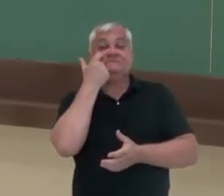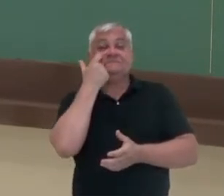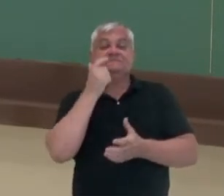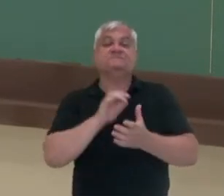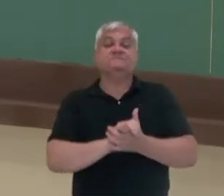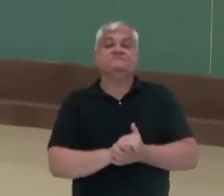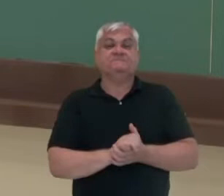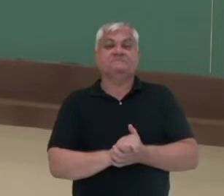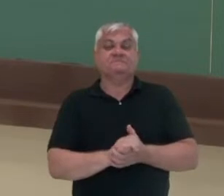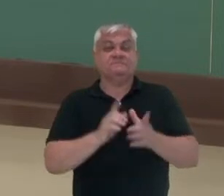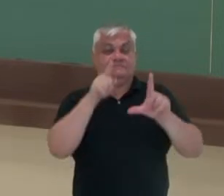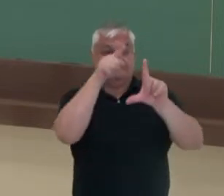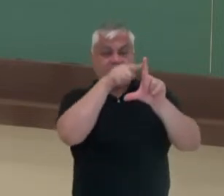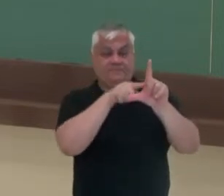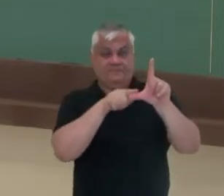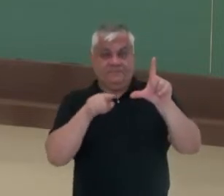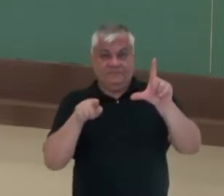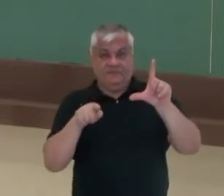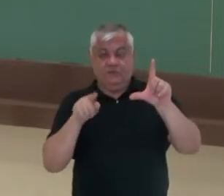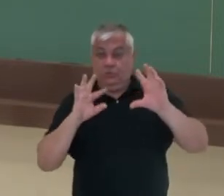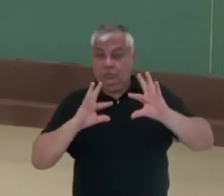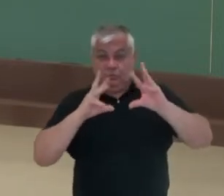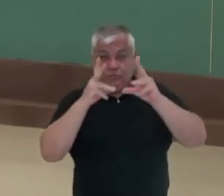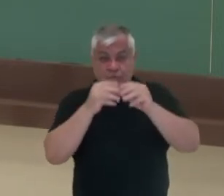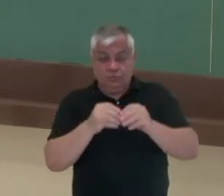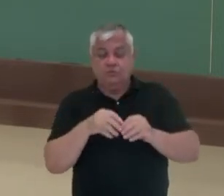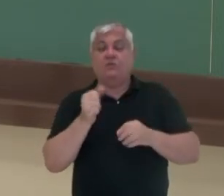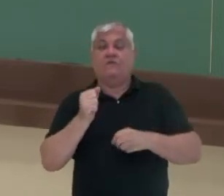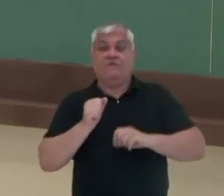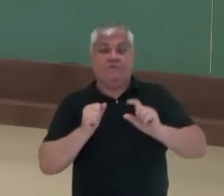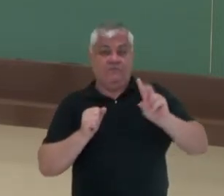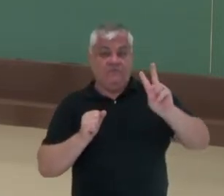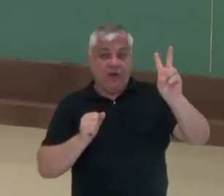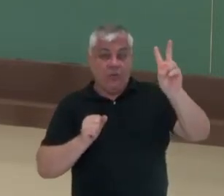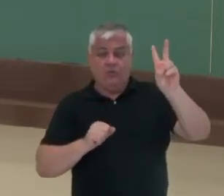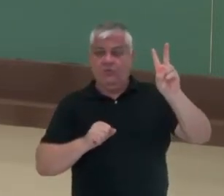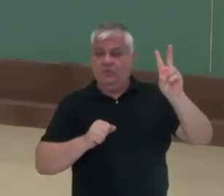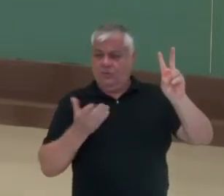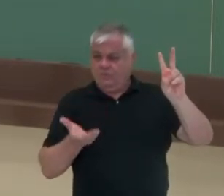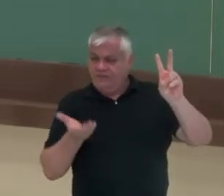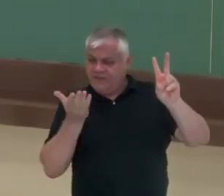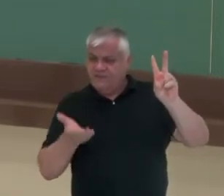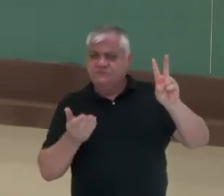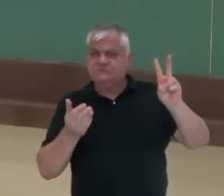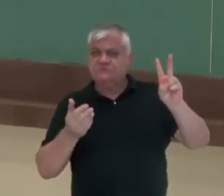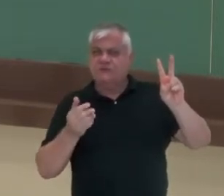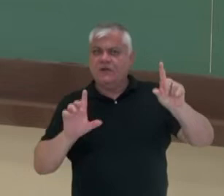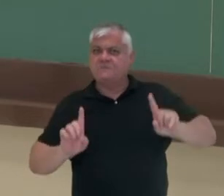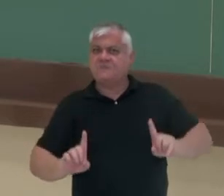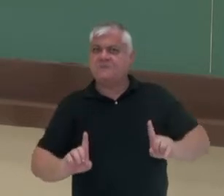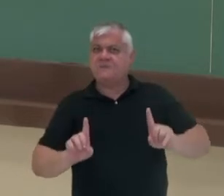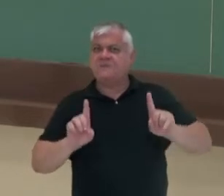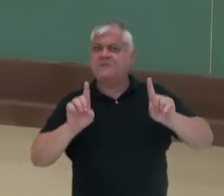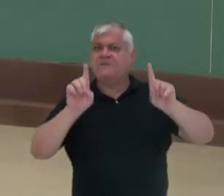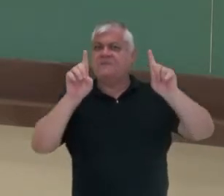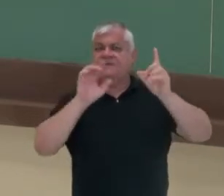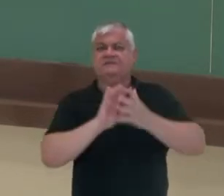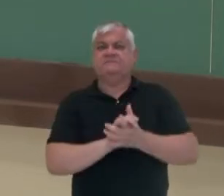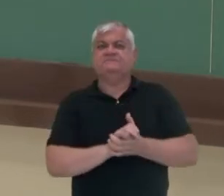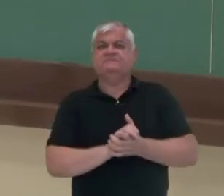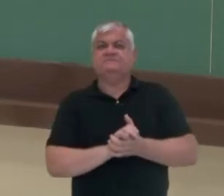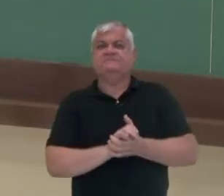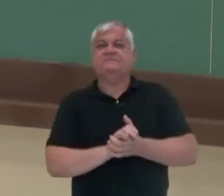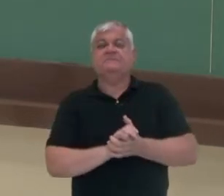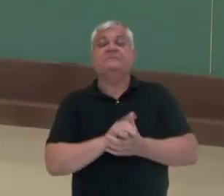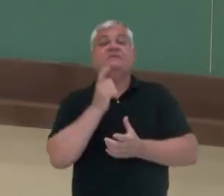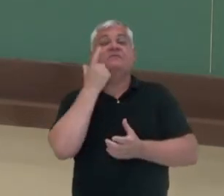perceber que tudo isso, né, esse preço a pagar é proporcional à quantidade de café adquirida. Então, nós vamos